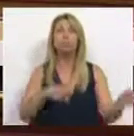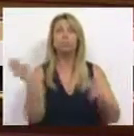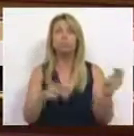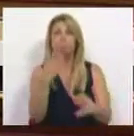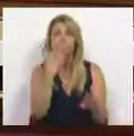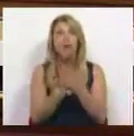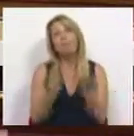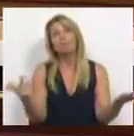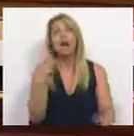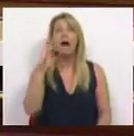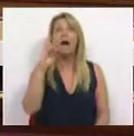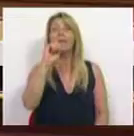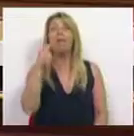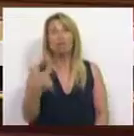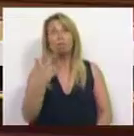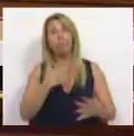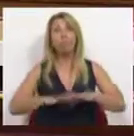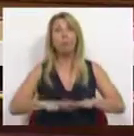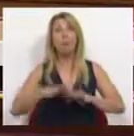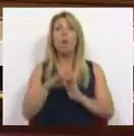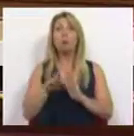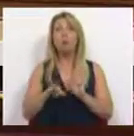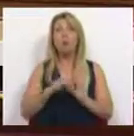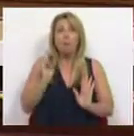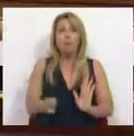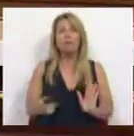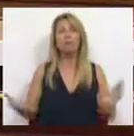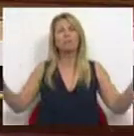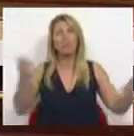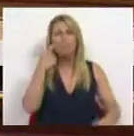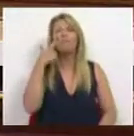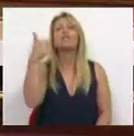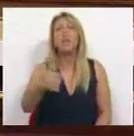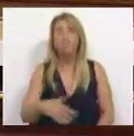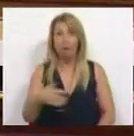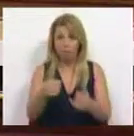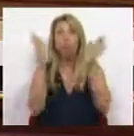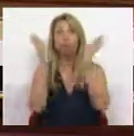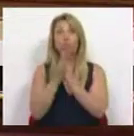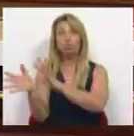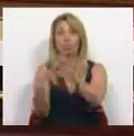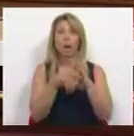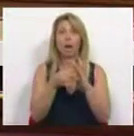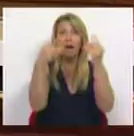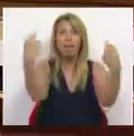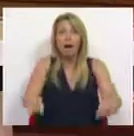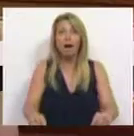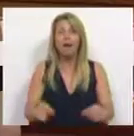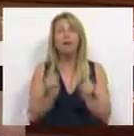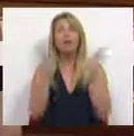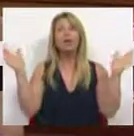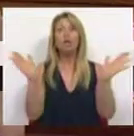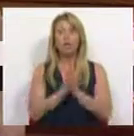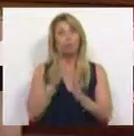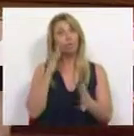Aresp teve que suspender o programa. Portanto, vejam bem como tudo isto está interligado e como tudo isto